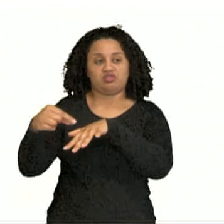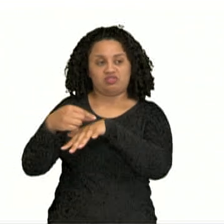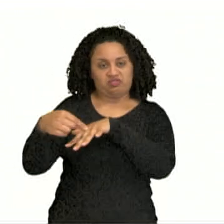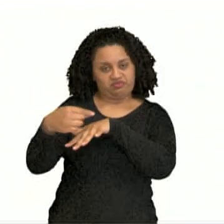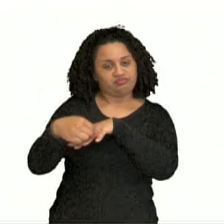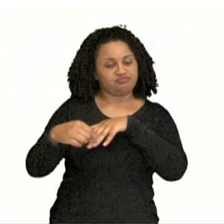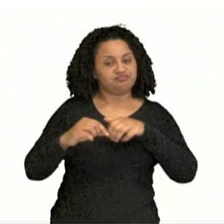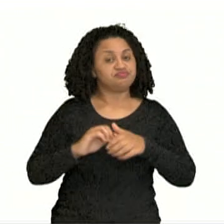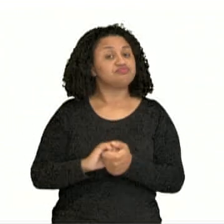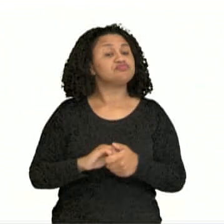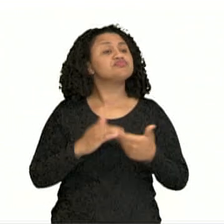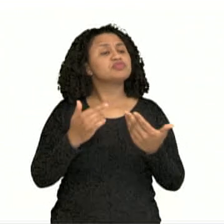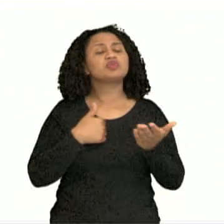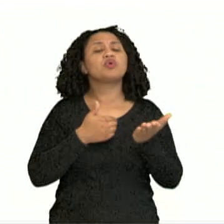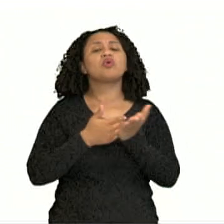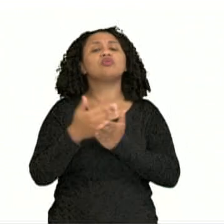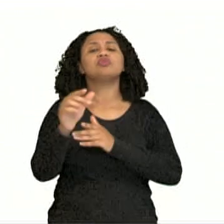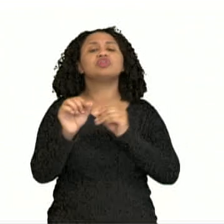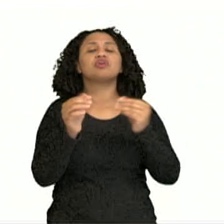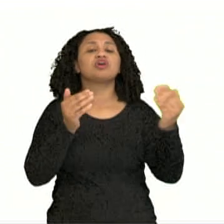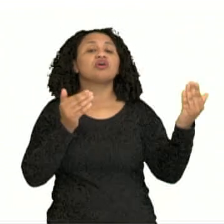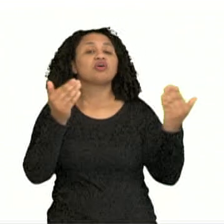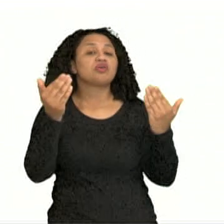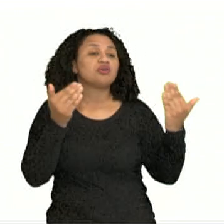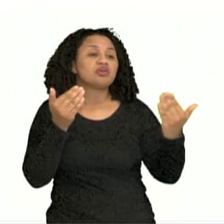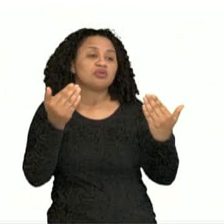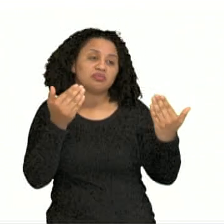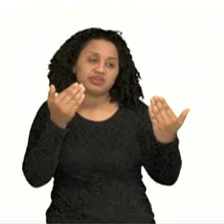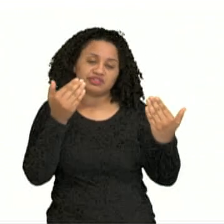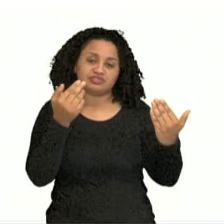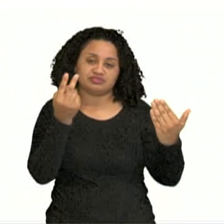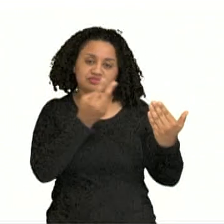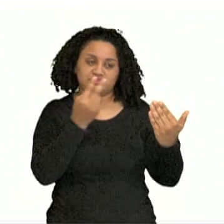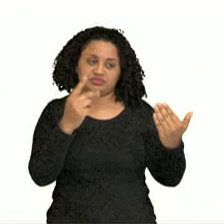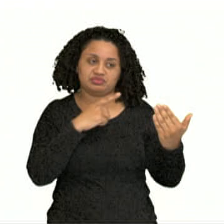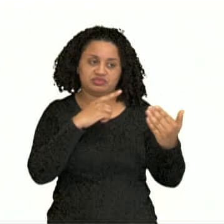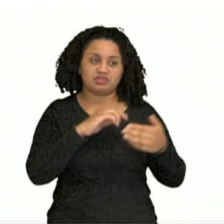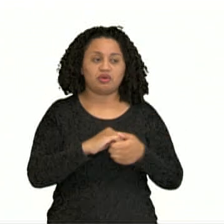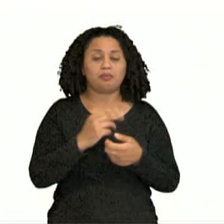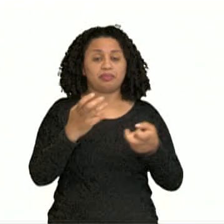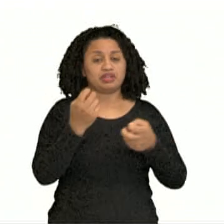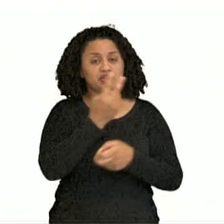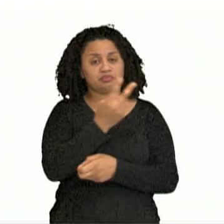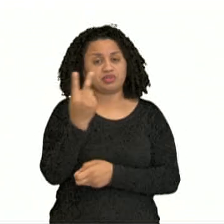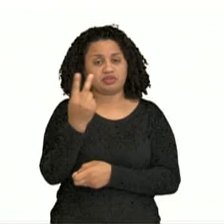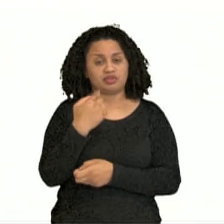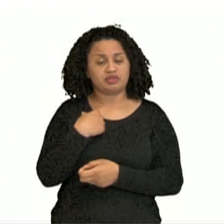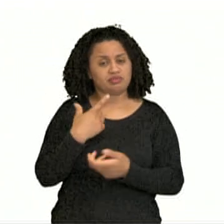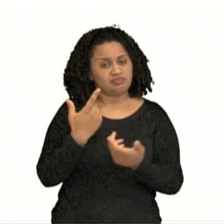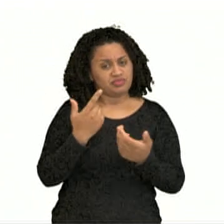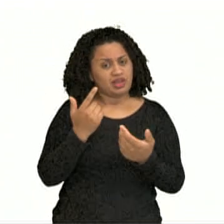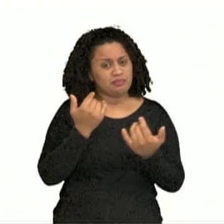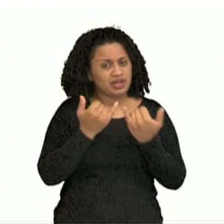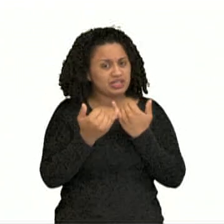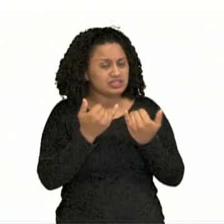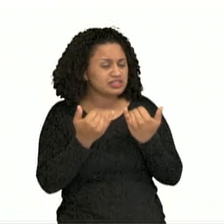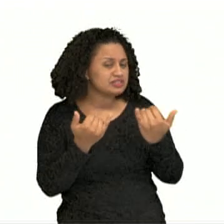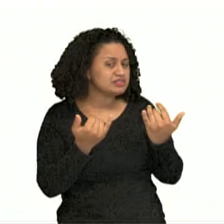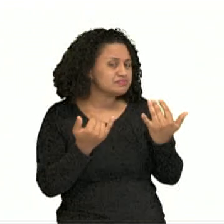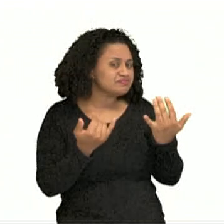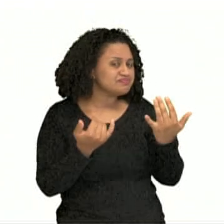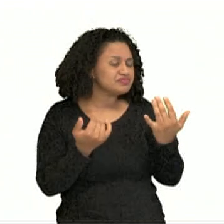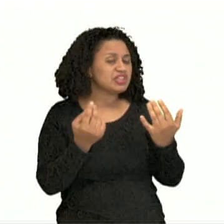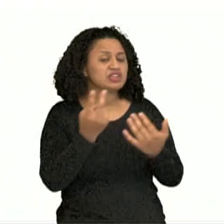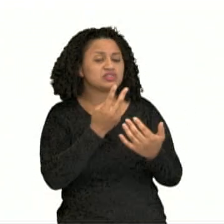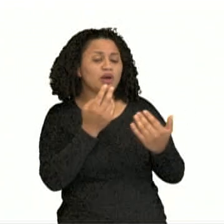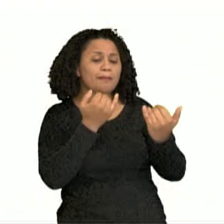direita. Então a gente vai começar a fazer o comparativo entre elas. Reparem nas duas imagens. Elas são semelhantes? Será